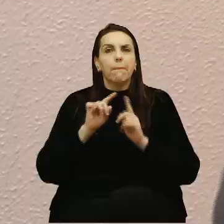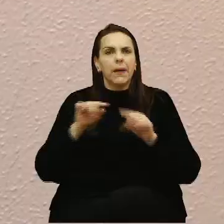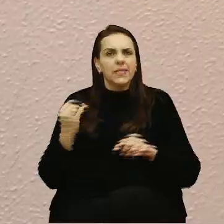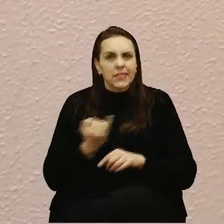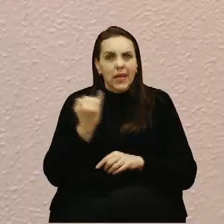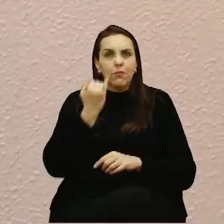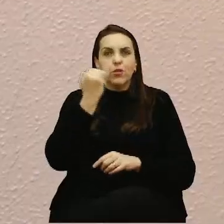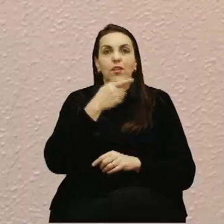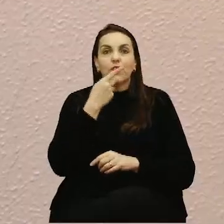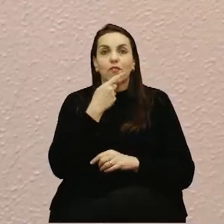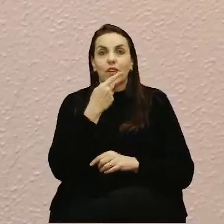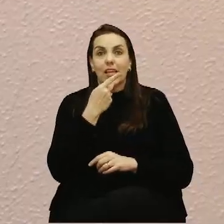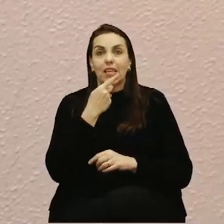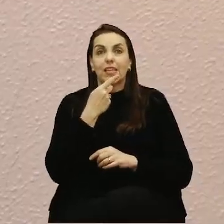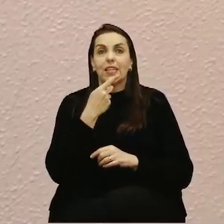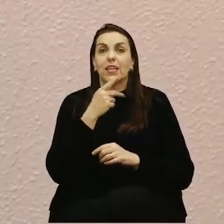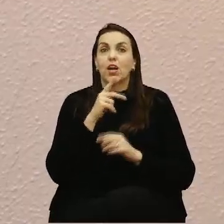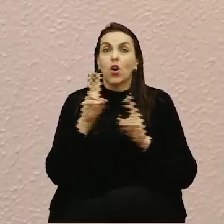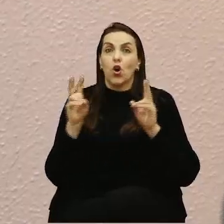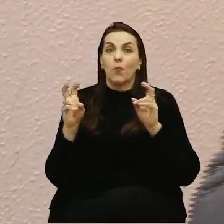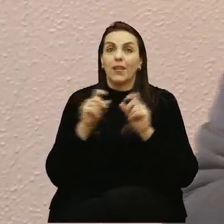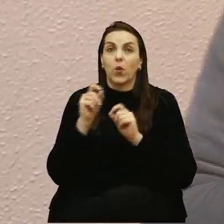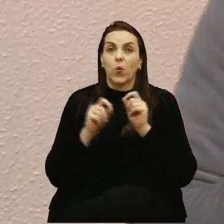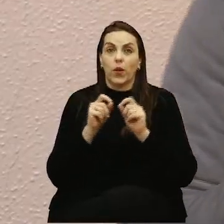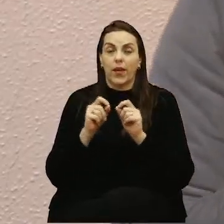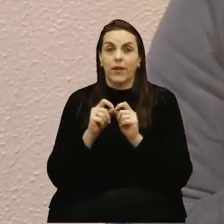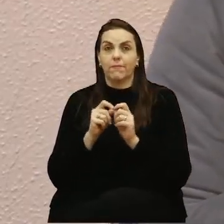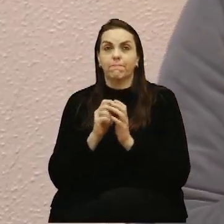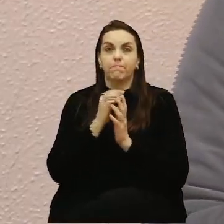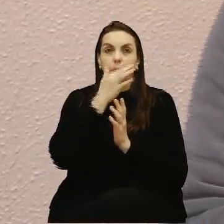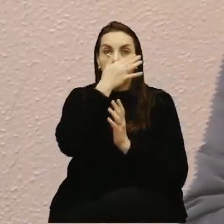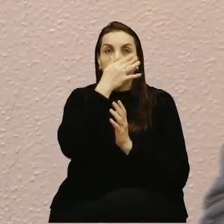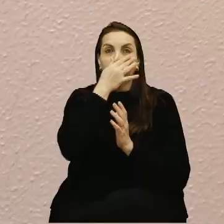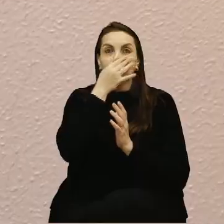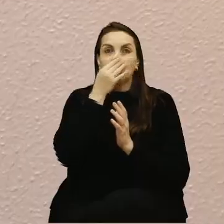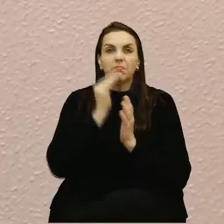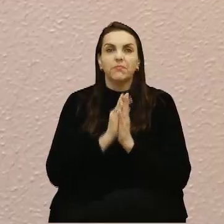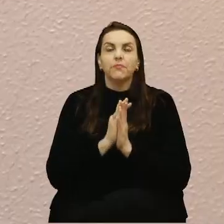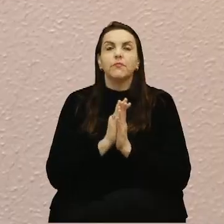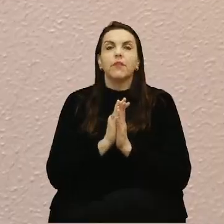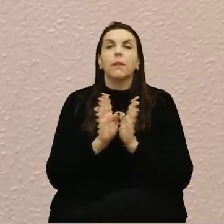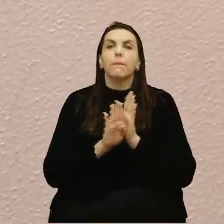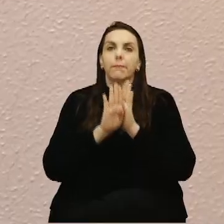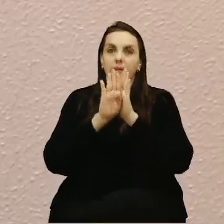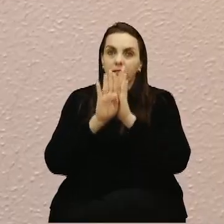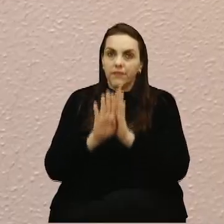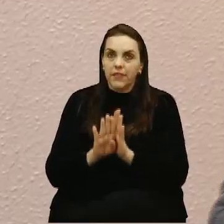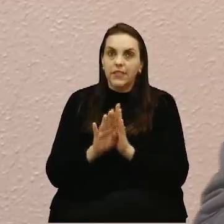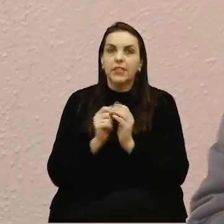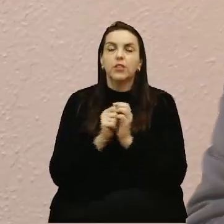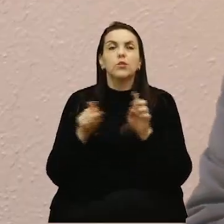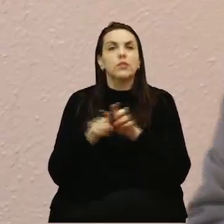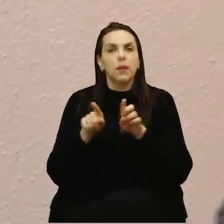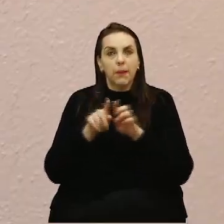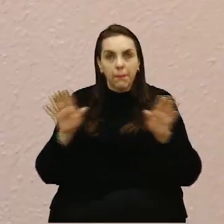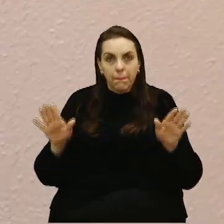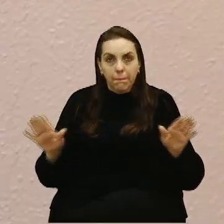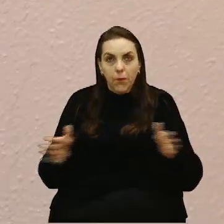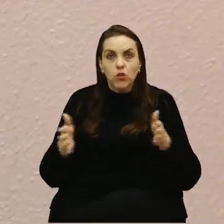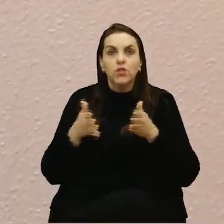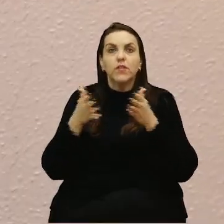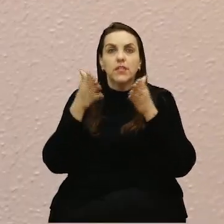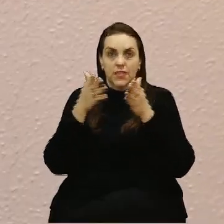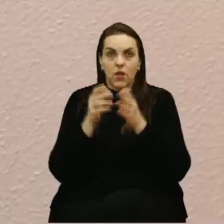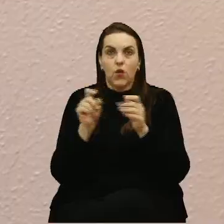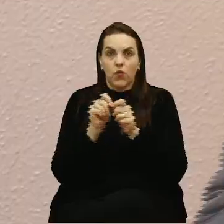como eu falei, nobres colegas, comentar aqui sobre a questão dos benefícios e das motivações que fizeram